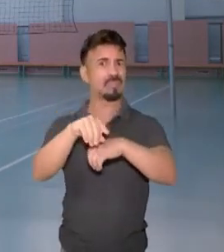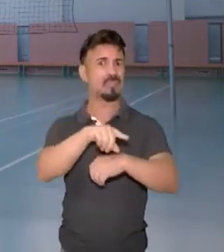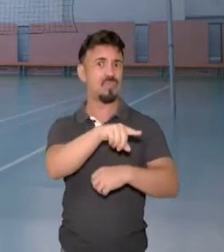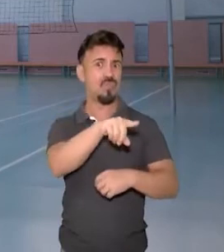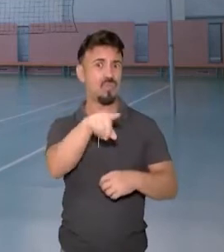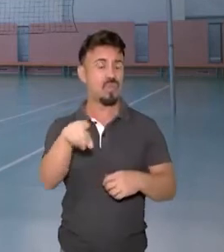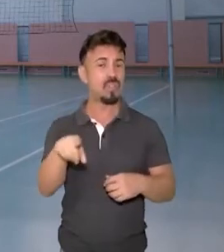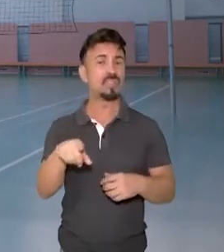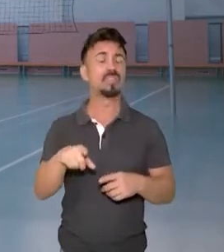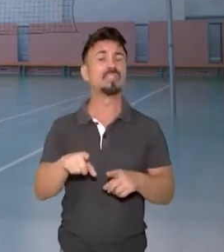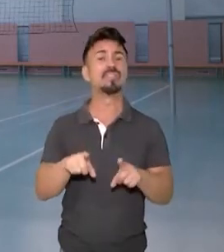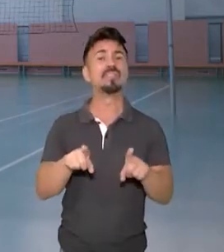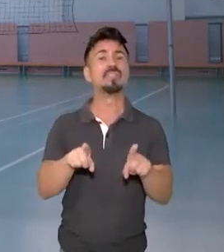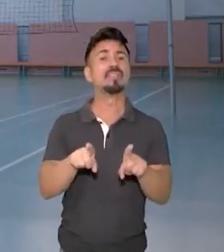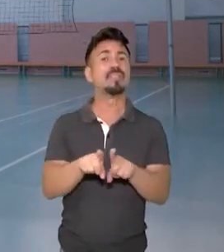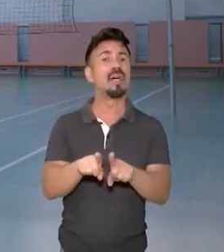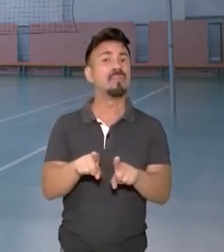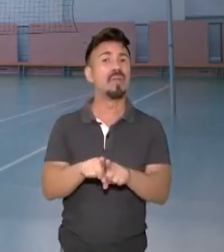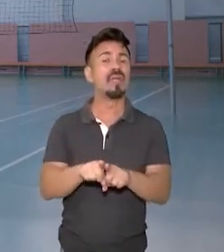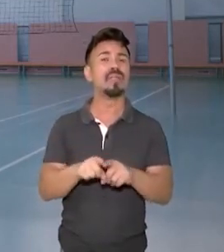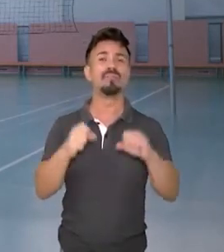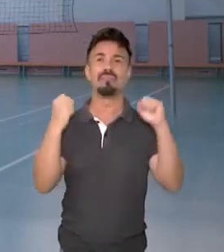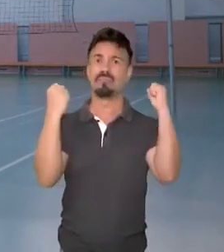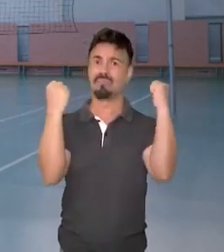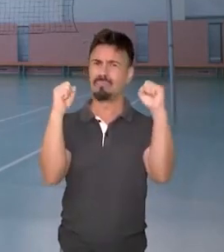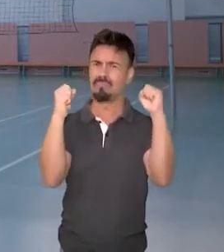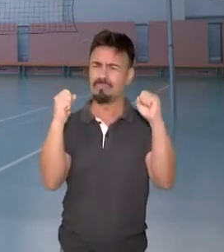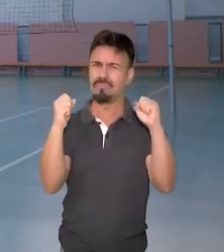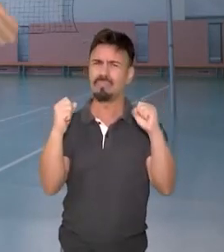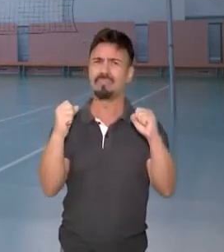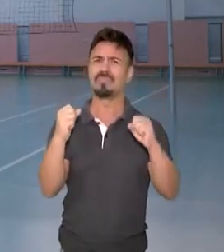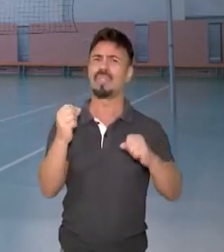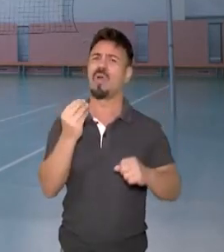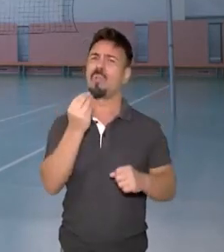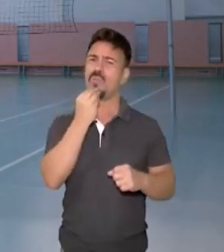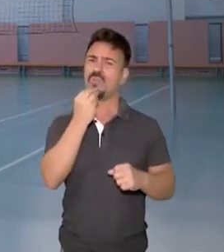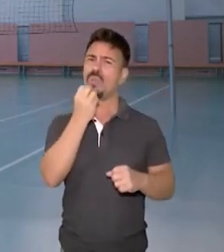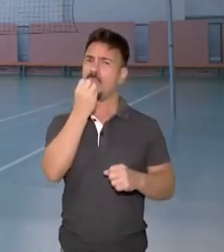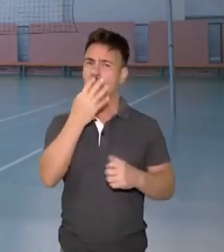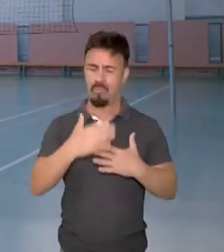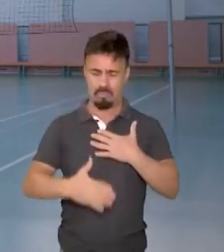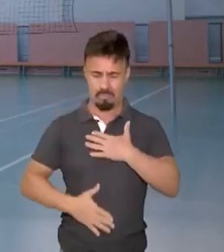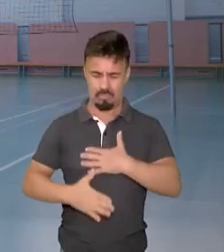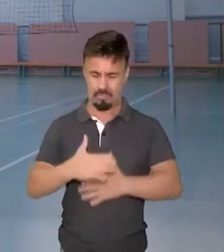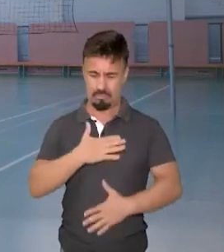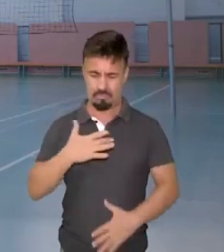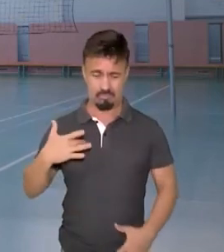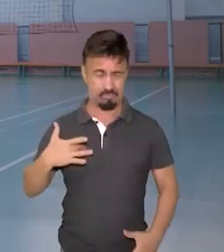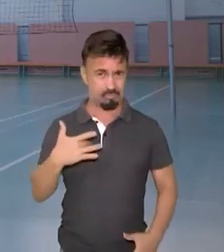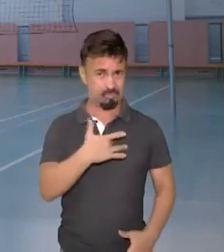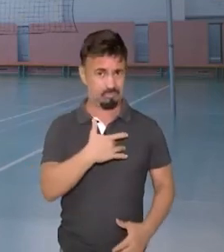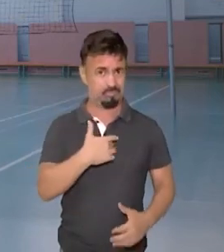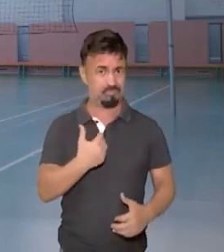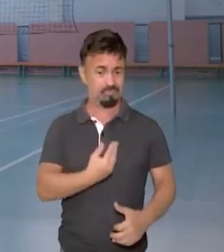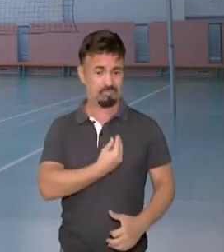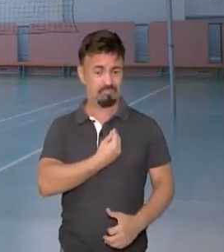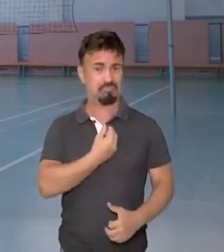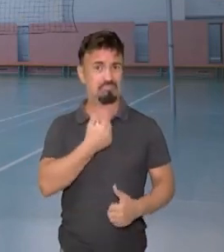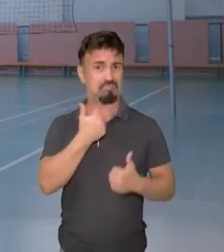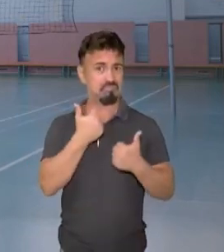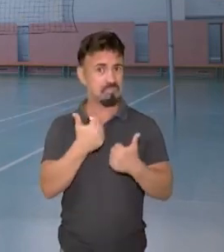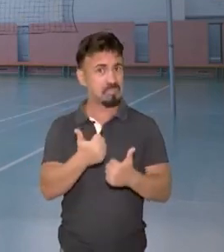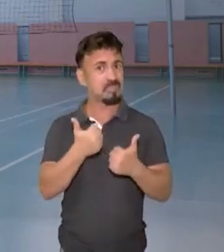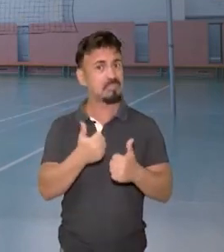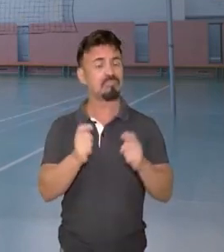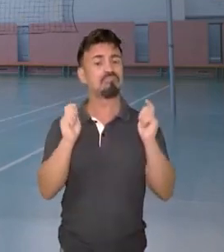que além de duas exercício físico oportunizar o nosso bem está a nossa qualidade de vida a nossa